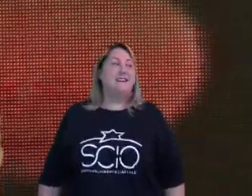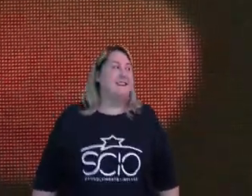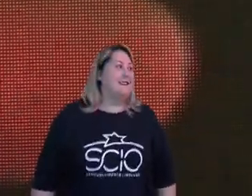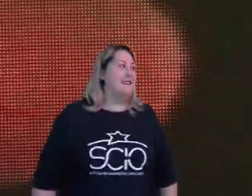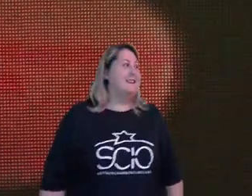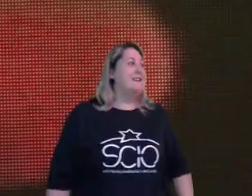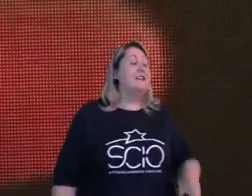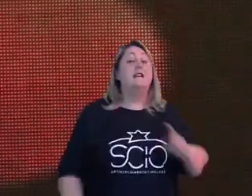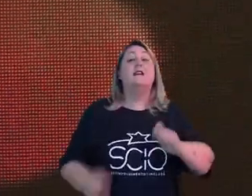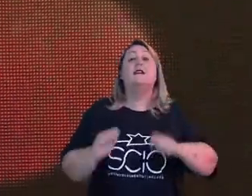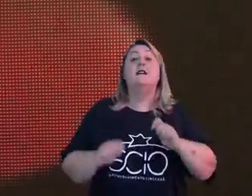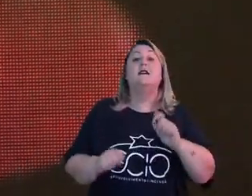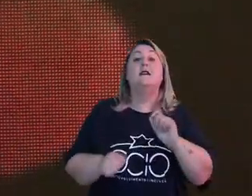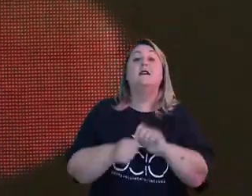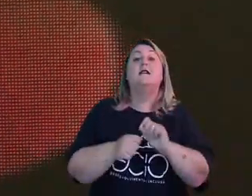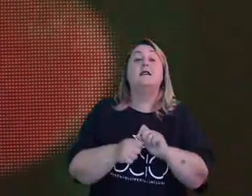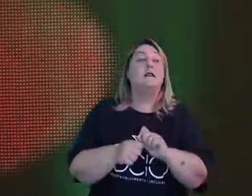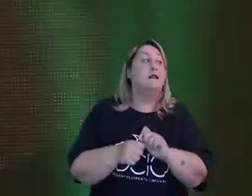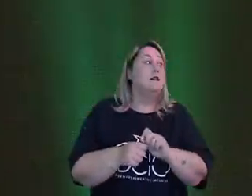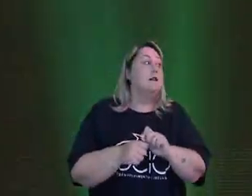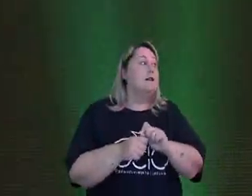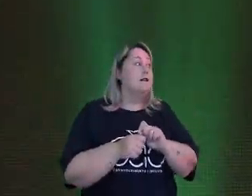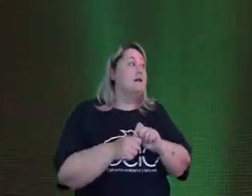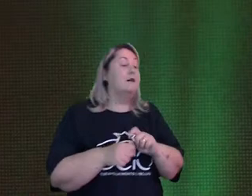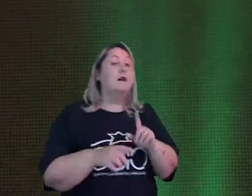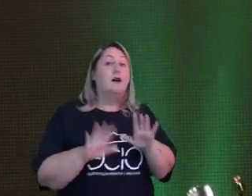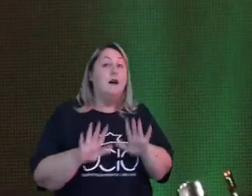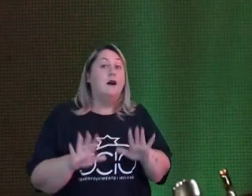pouquinho do sertanejo. Quem se lembra dessa aqui, ó?